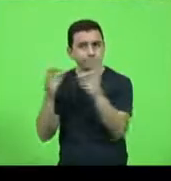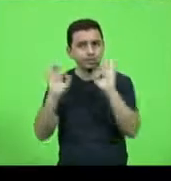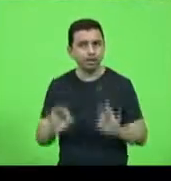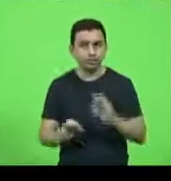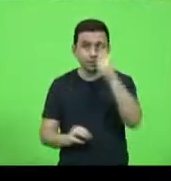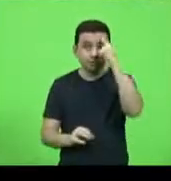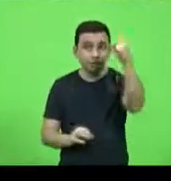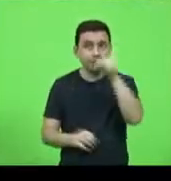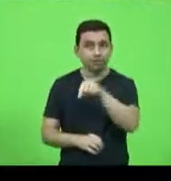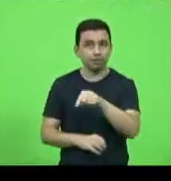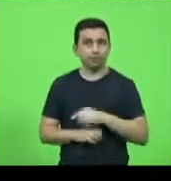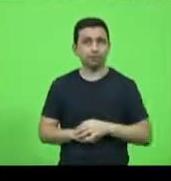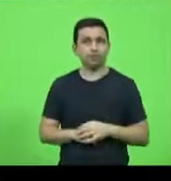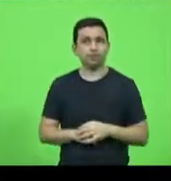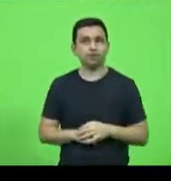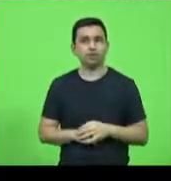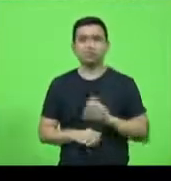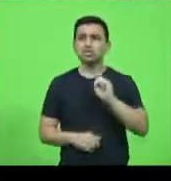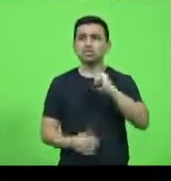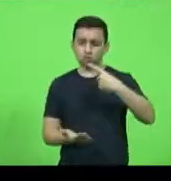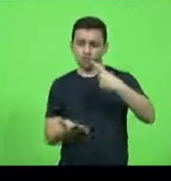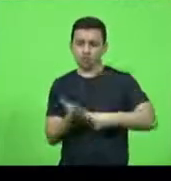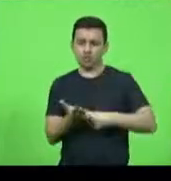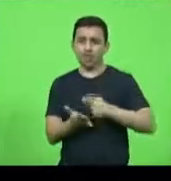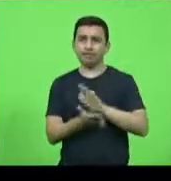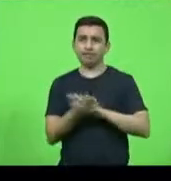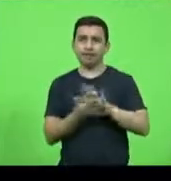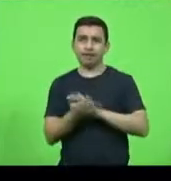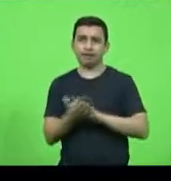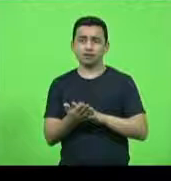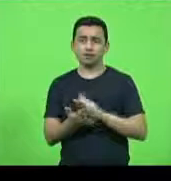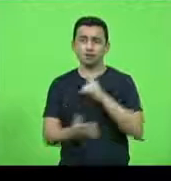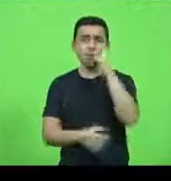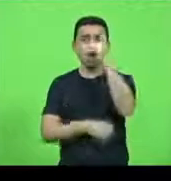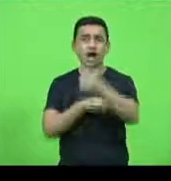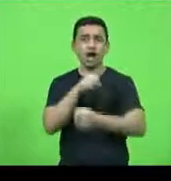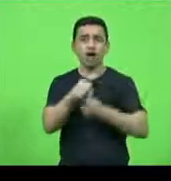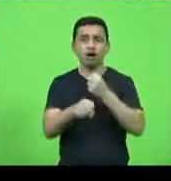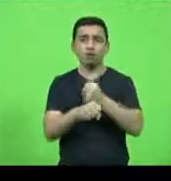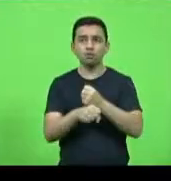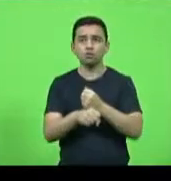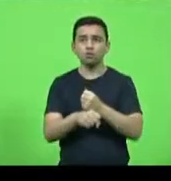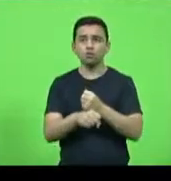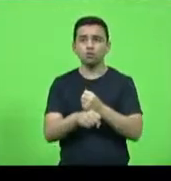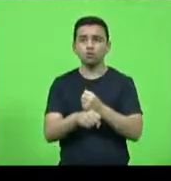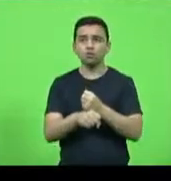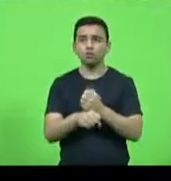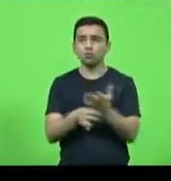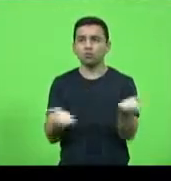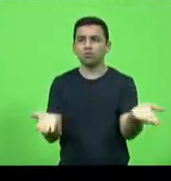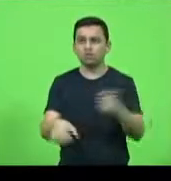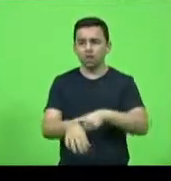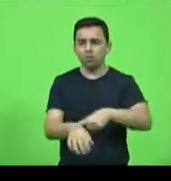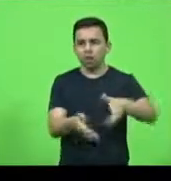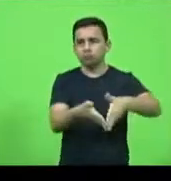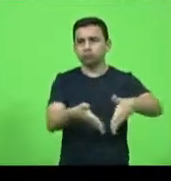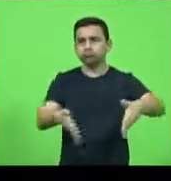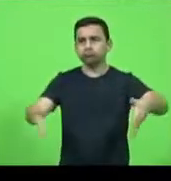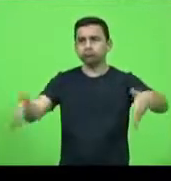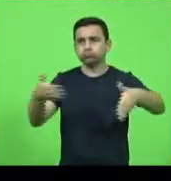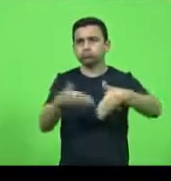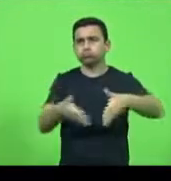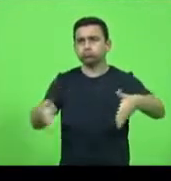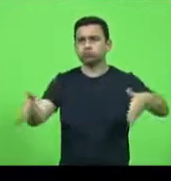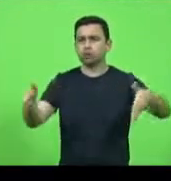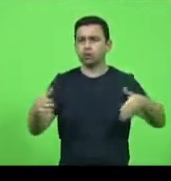ideia. Se eu não marcar nenhuma reunião durante um ano inteiro, simplesmente não é, esse é o prazo. Eu gostaria que